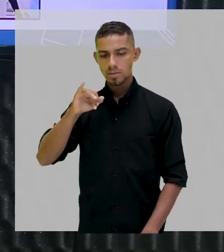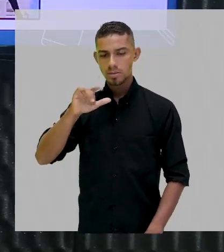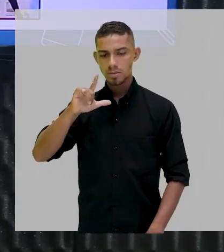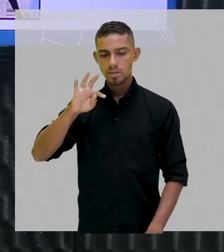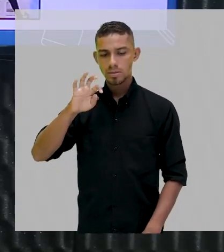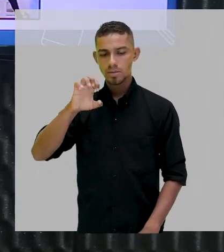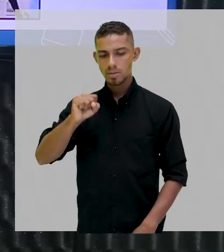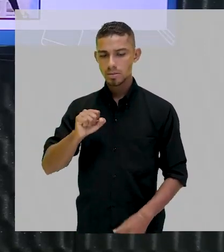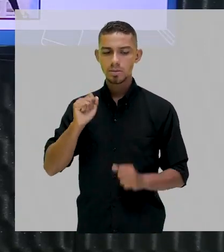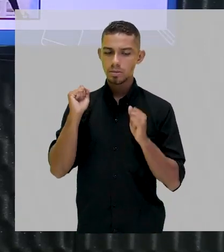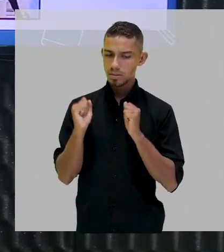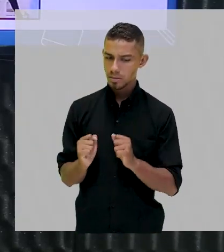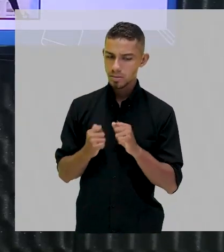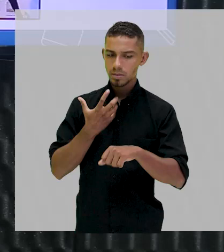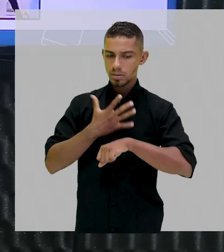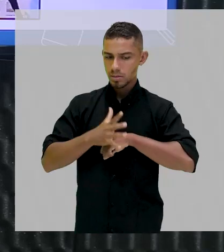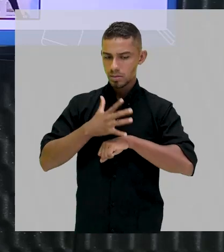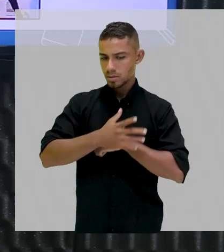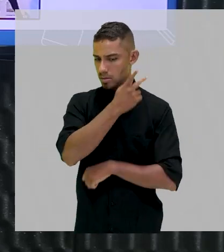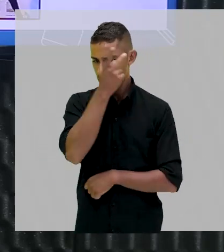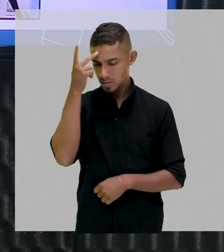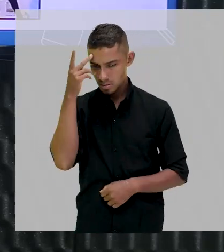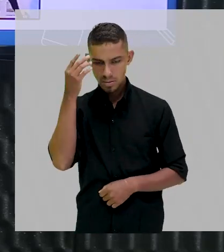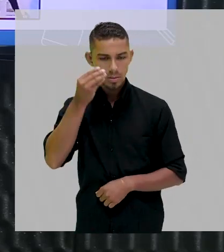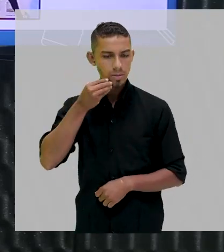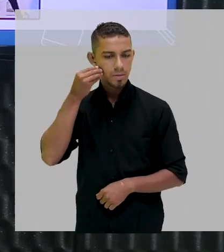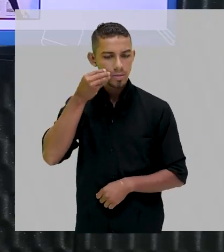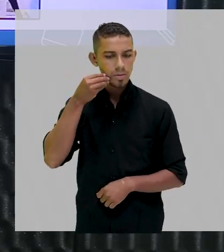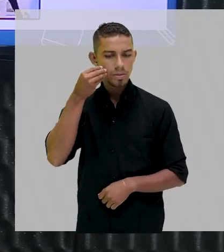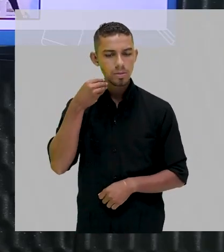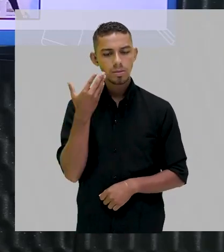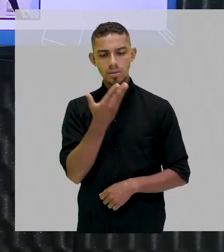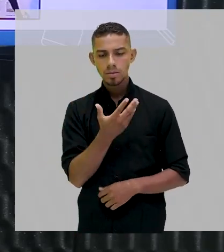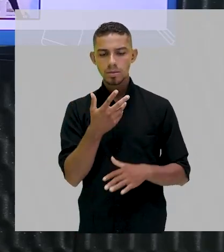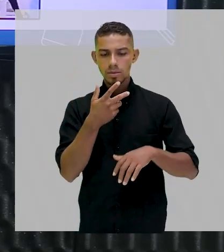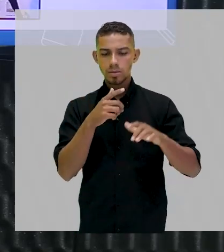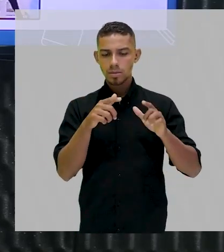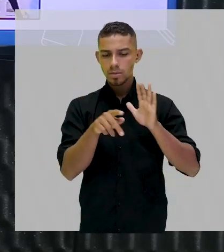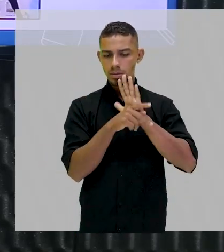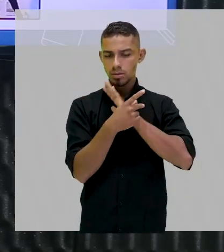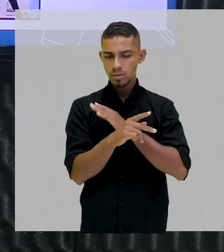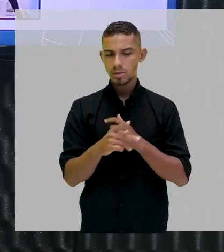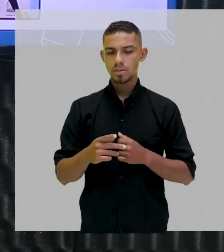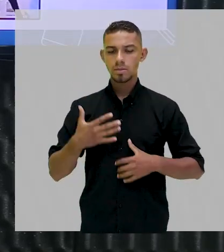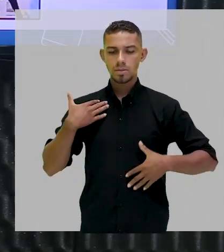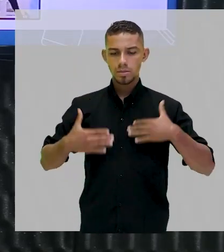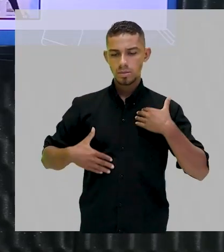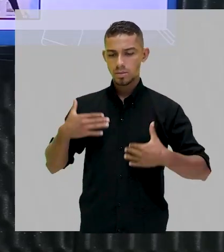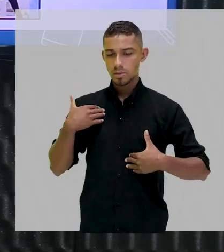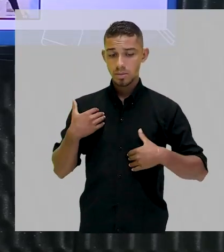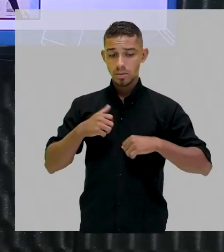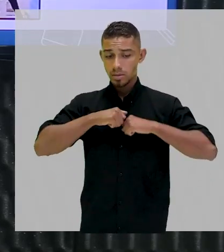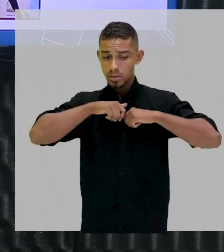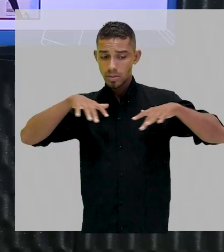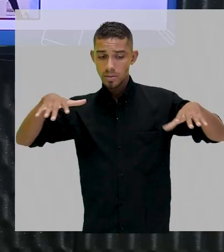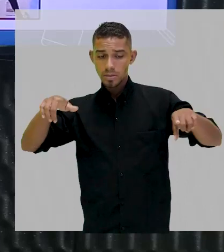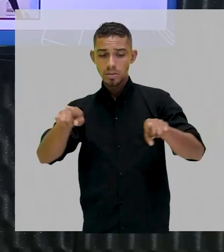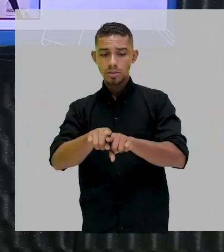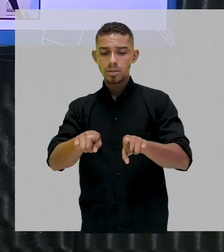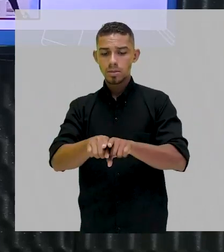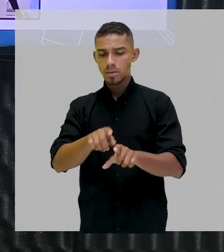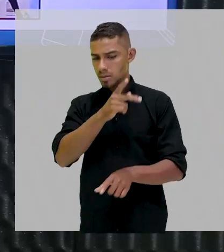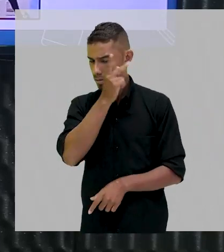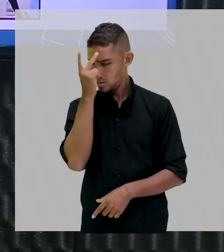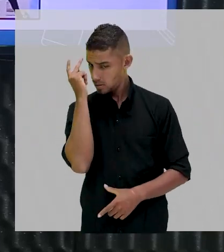por qualquer pessoa que deseja experimentar esse tipo de atividade física, tanto que ele é amplamente indicado para pessoas